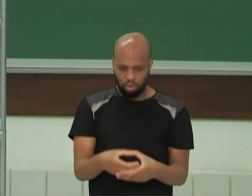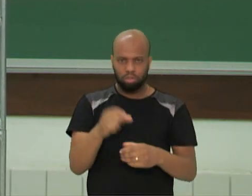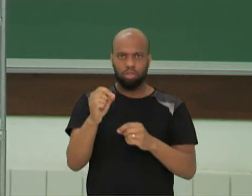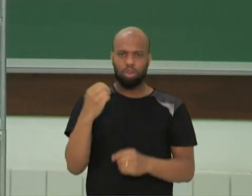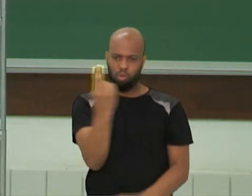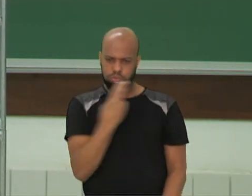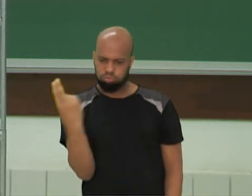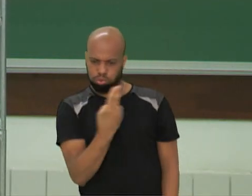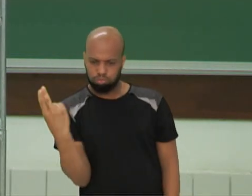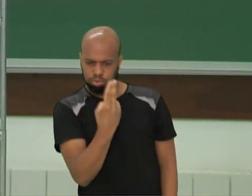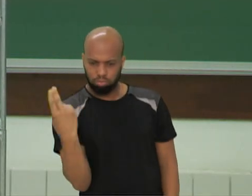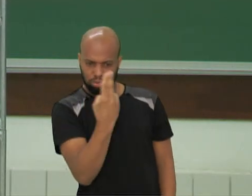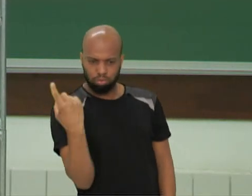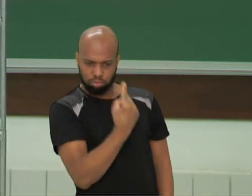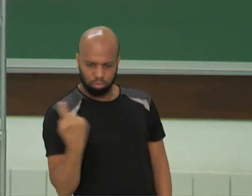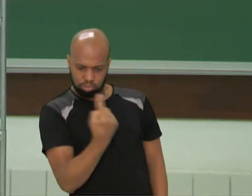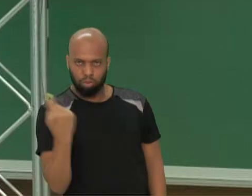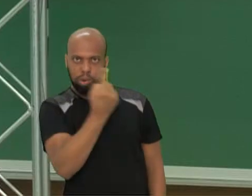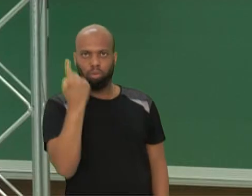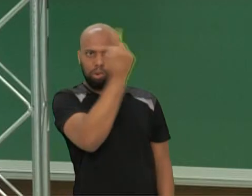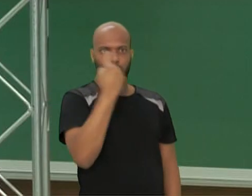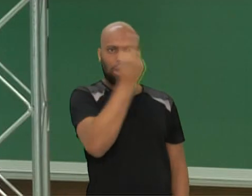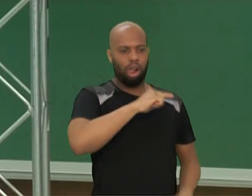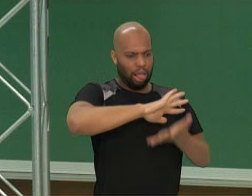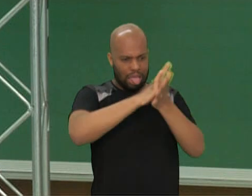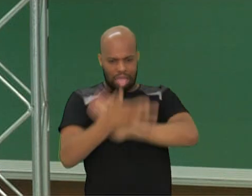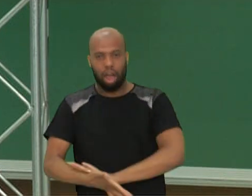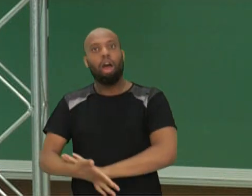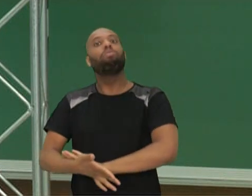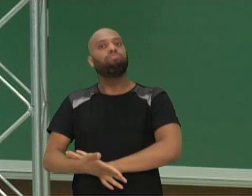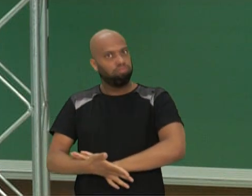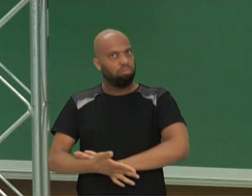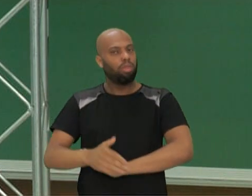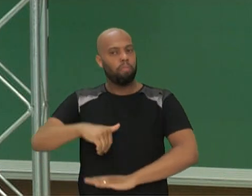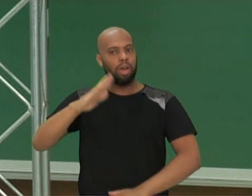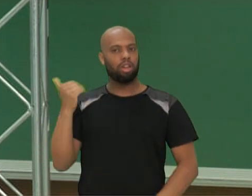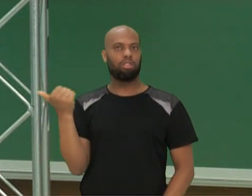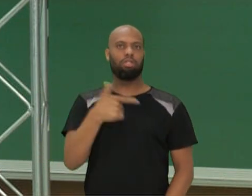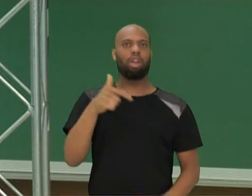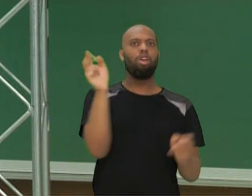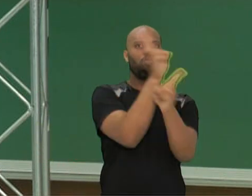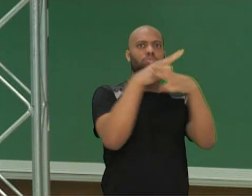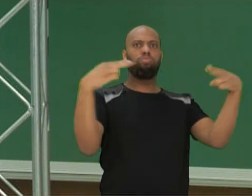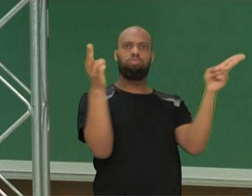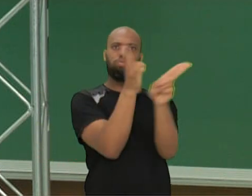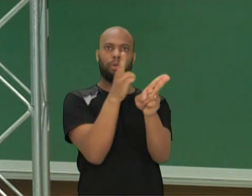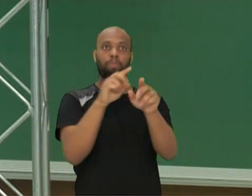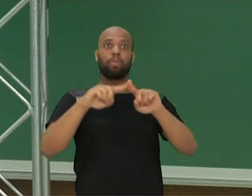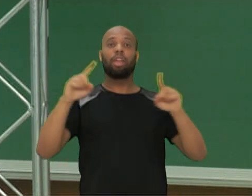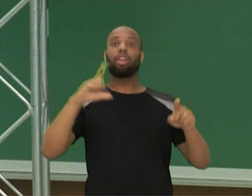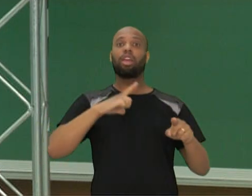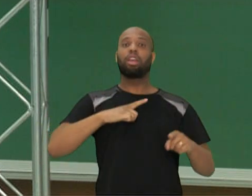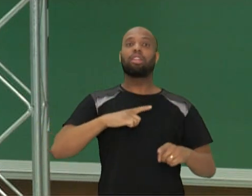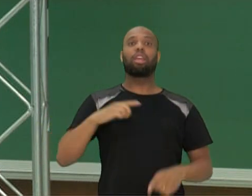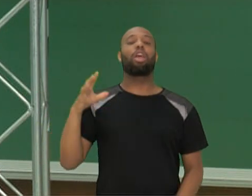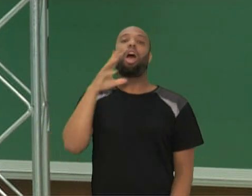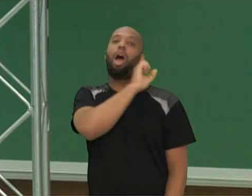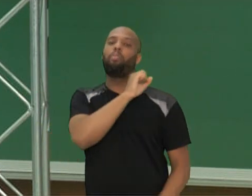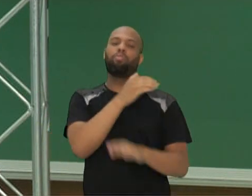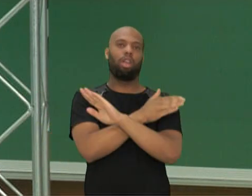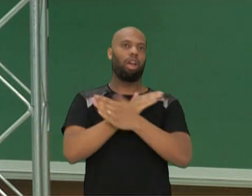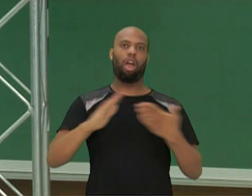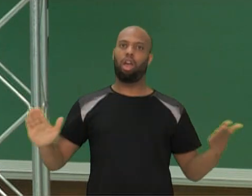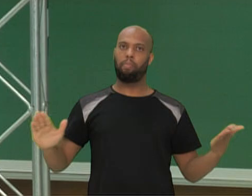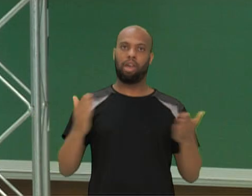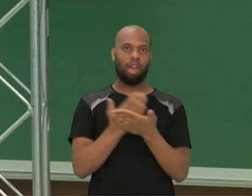mais intensos e destrutivos que os furacões, porém apresentam tamanho e duração menor. O seu